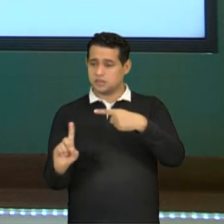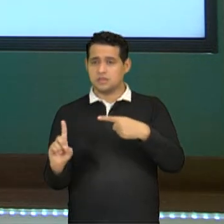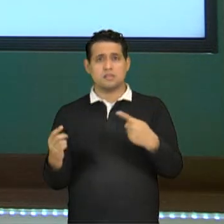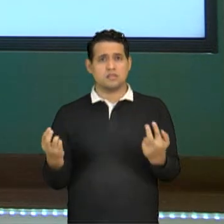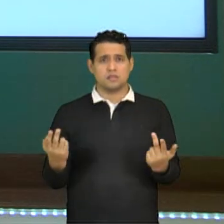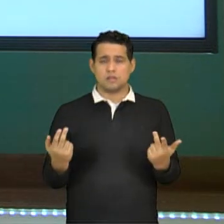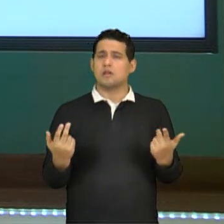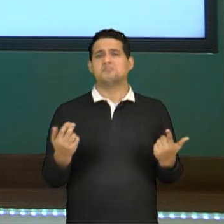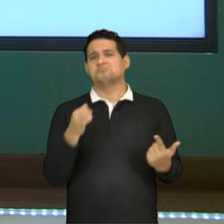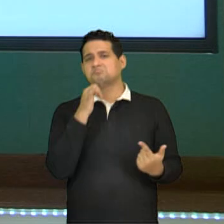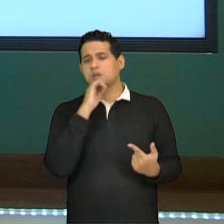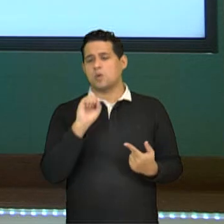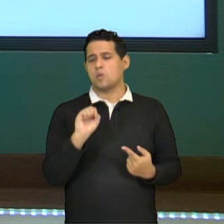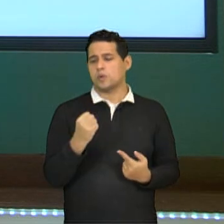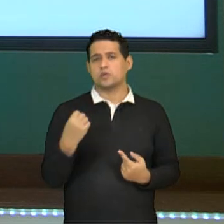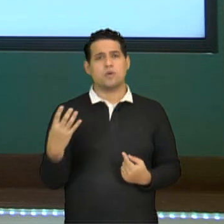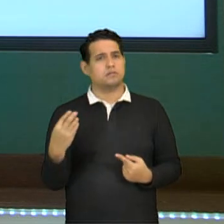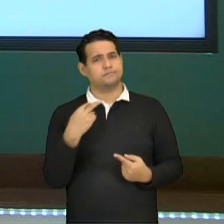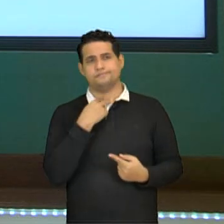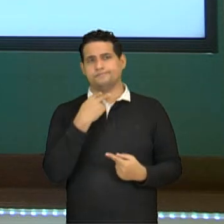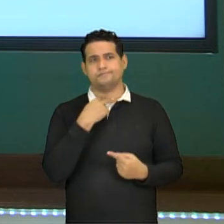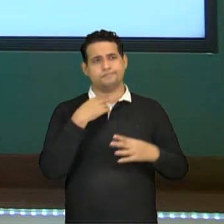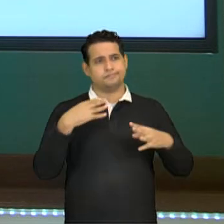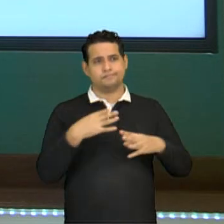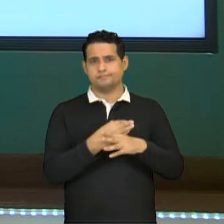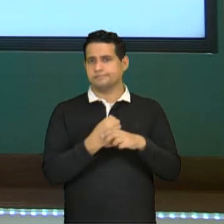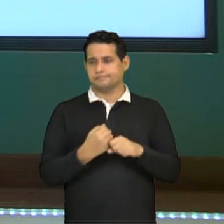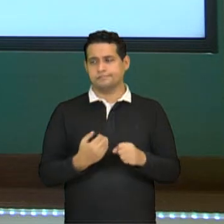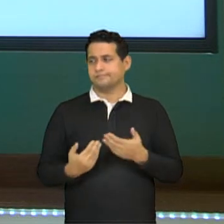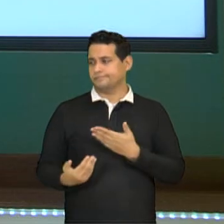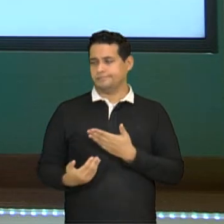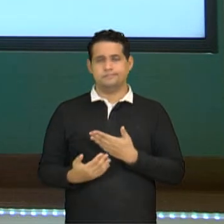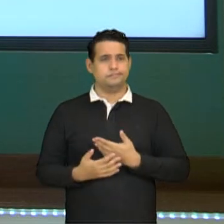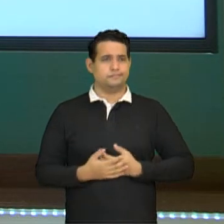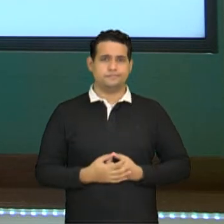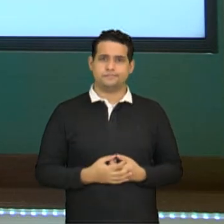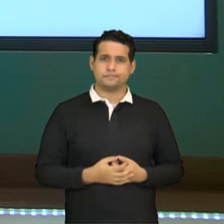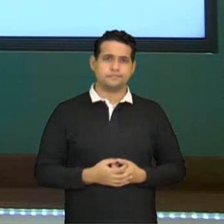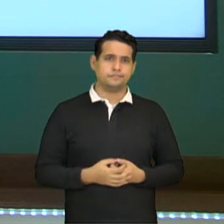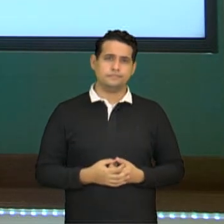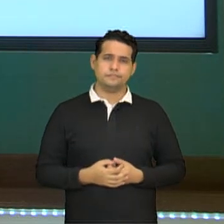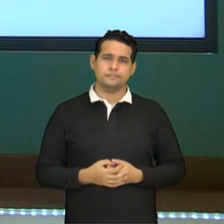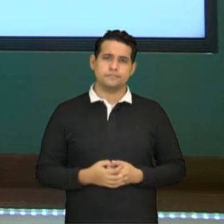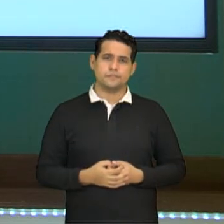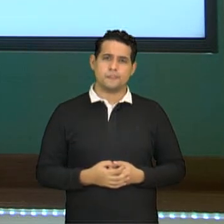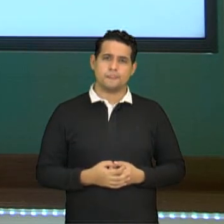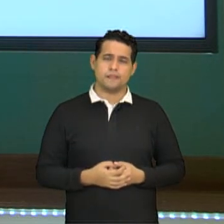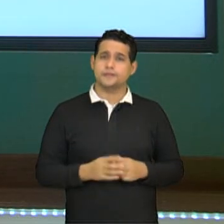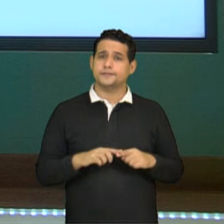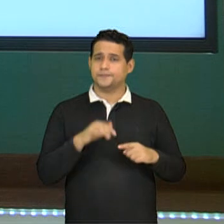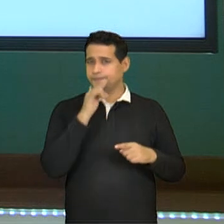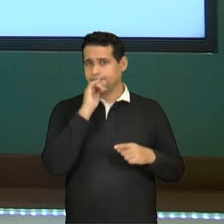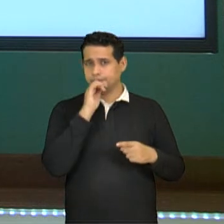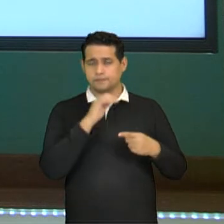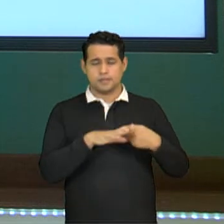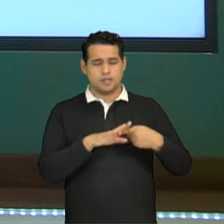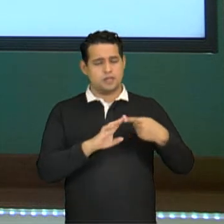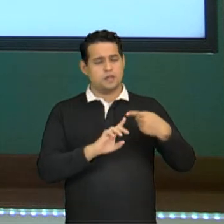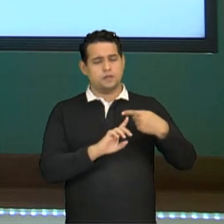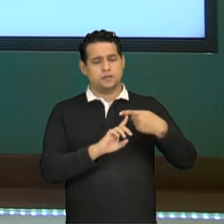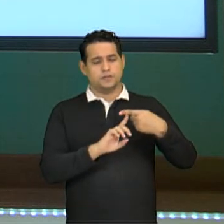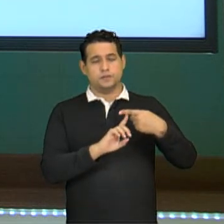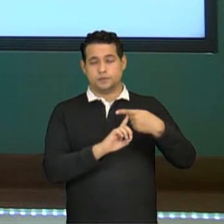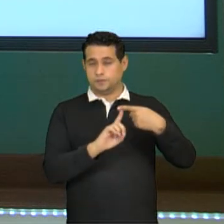e 4. A gente não pode somar na maneira como eles estão, ok? Então, denominador comum